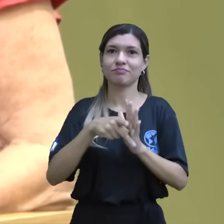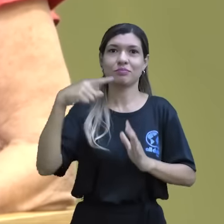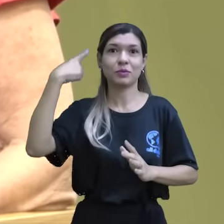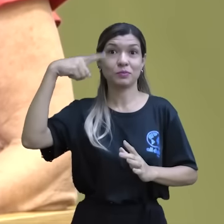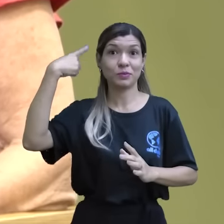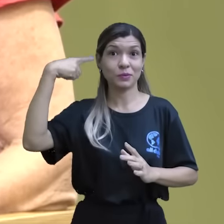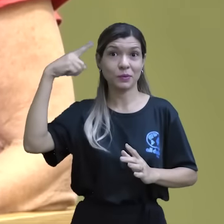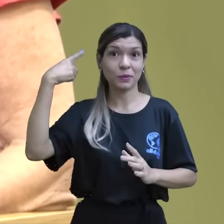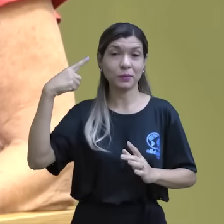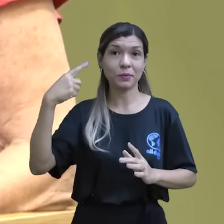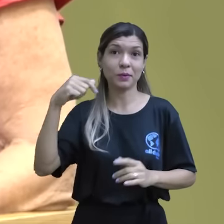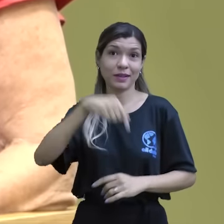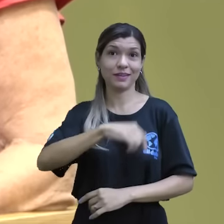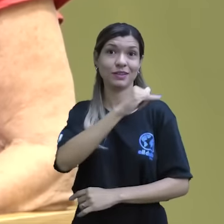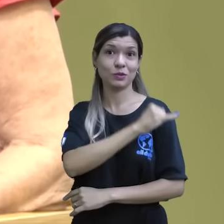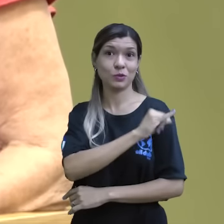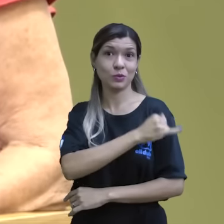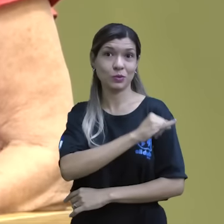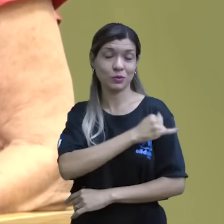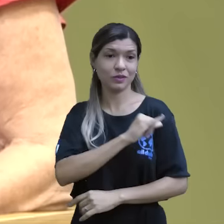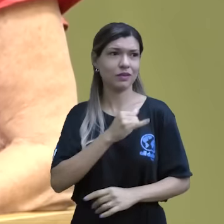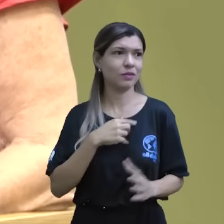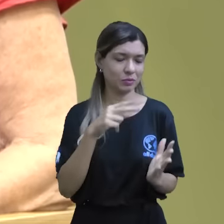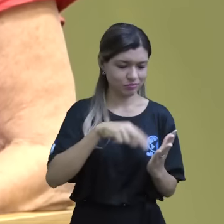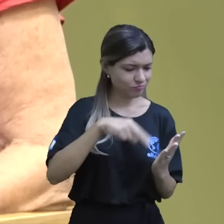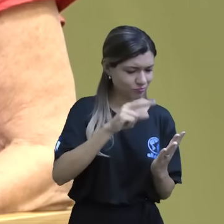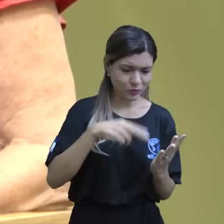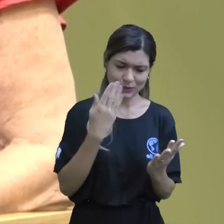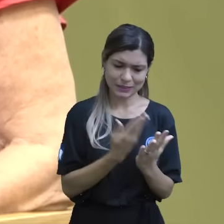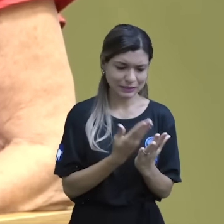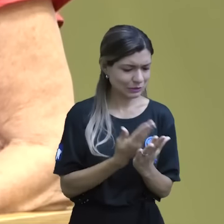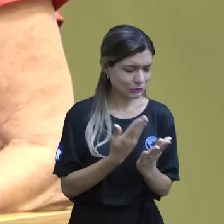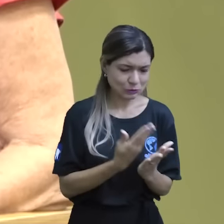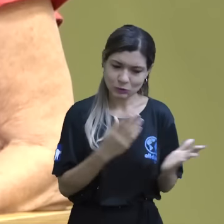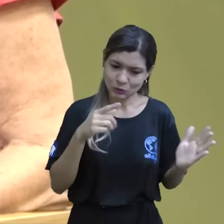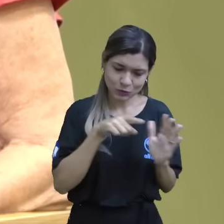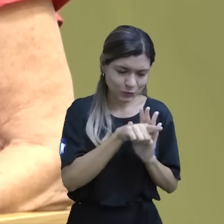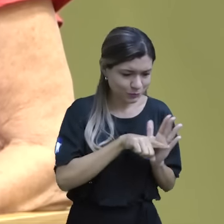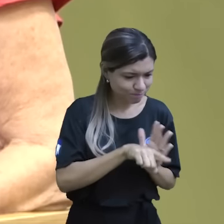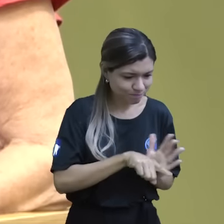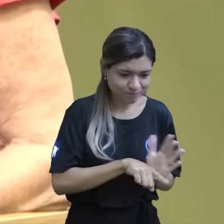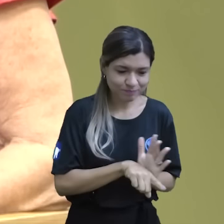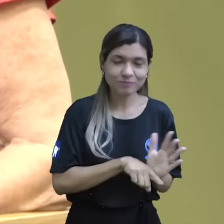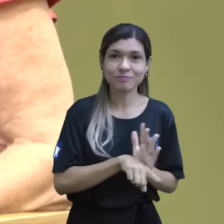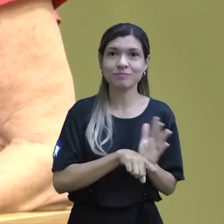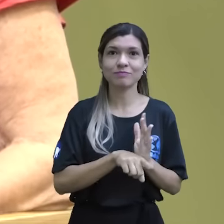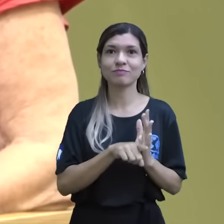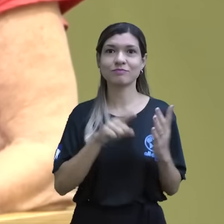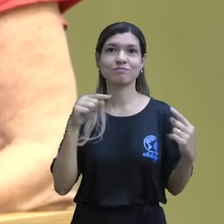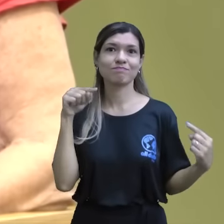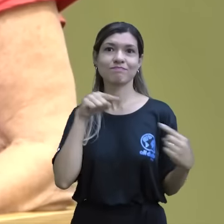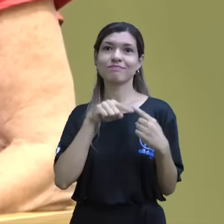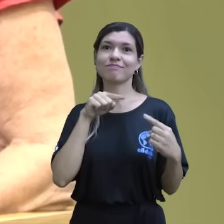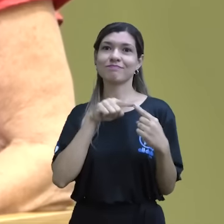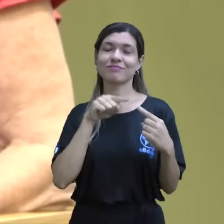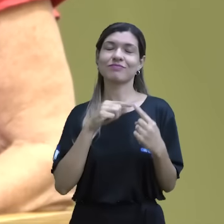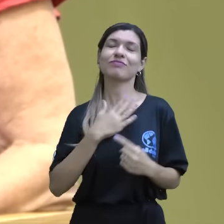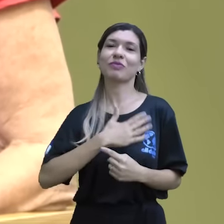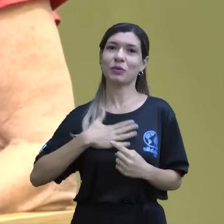outras coisas, fiz alguns trabalhos com a companhia, né? Fiz